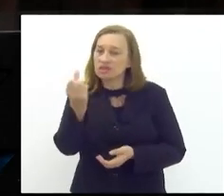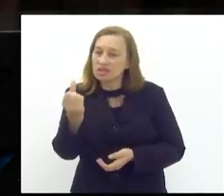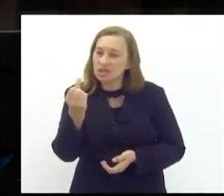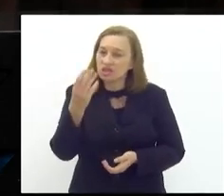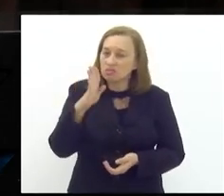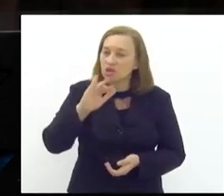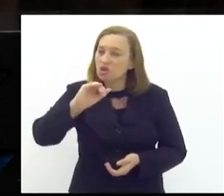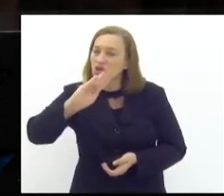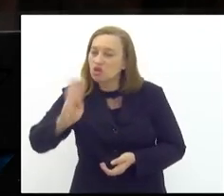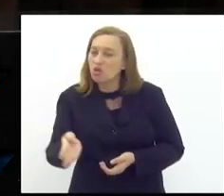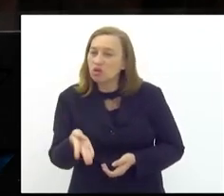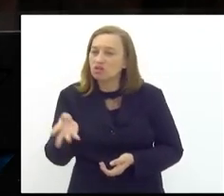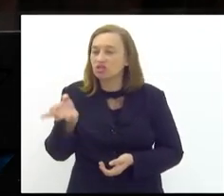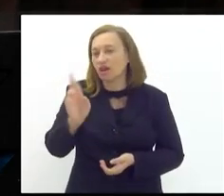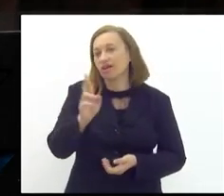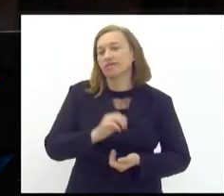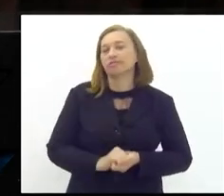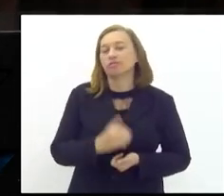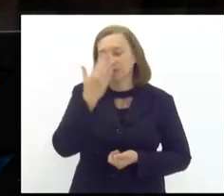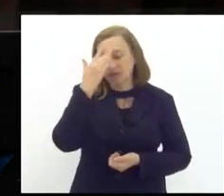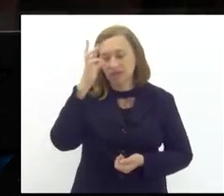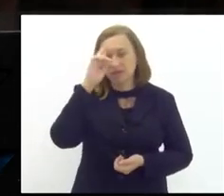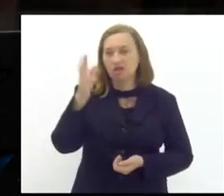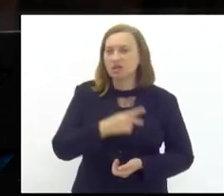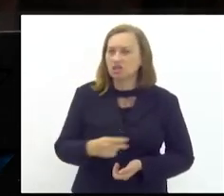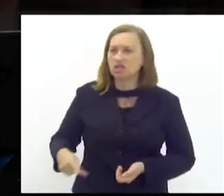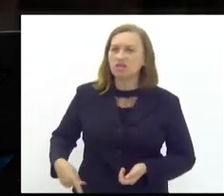bilhões de reais